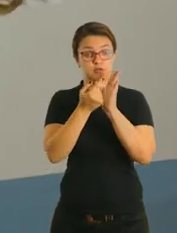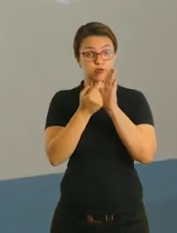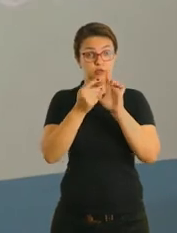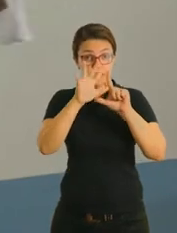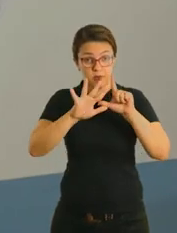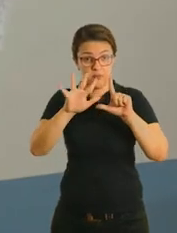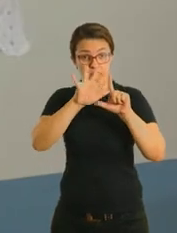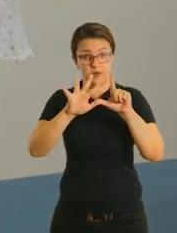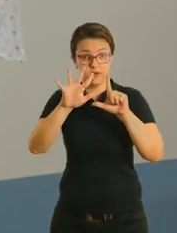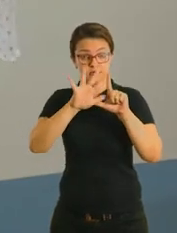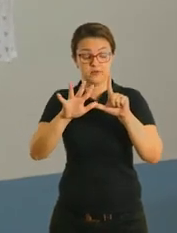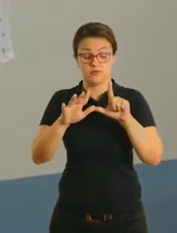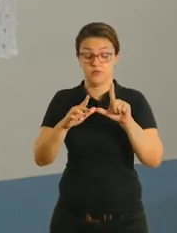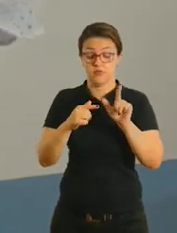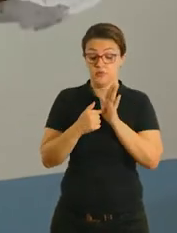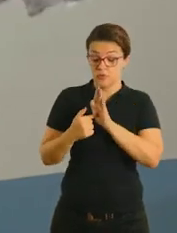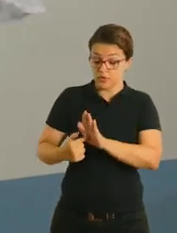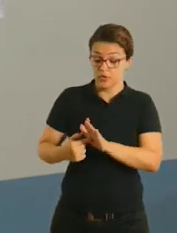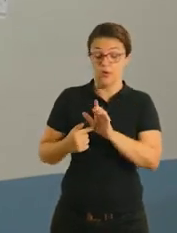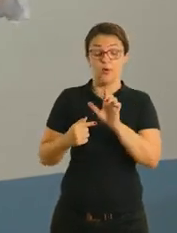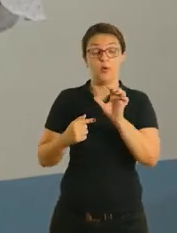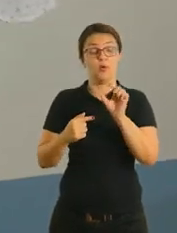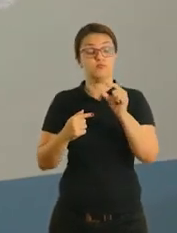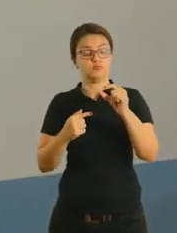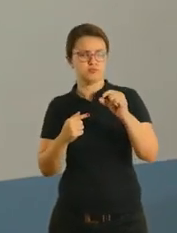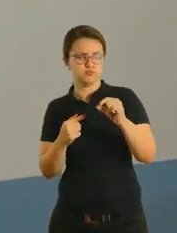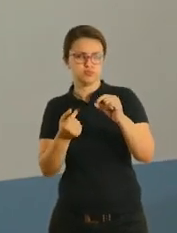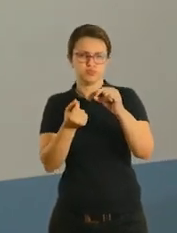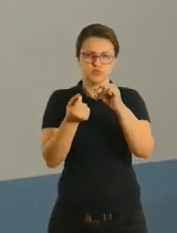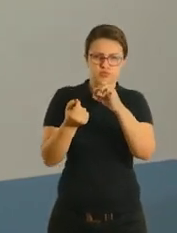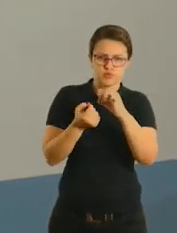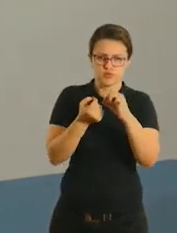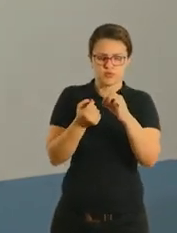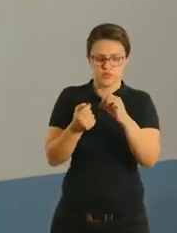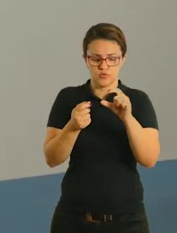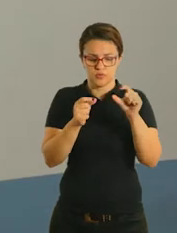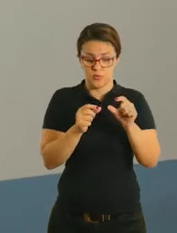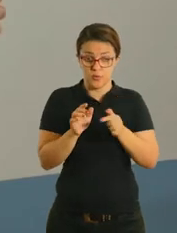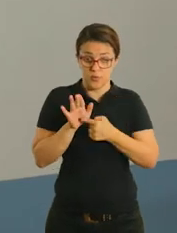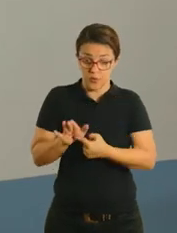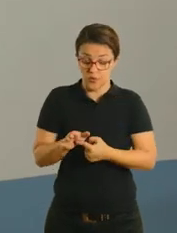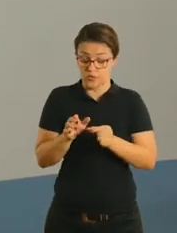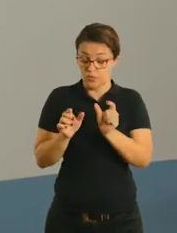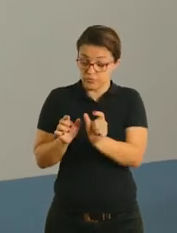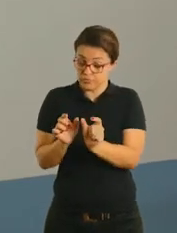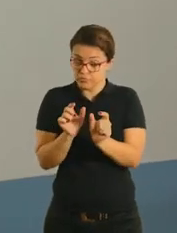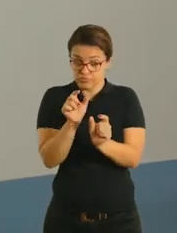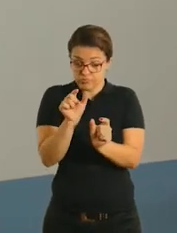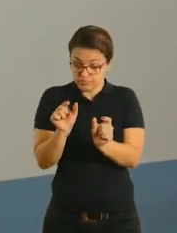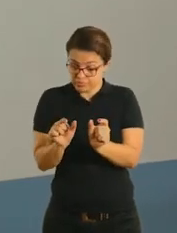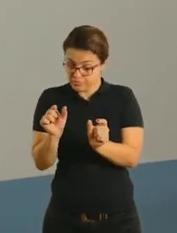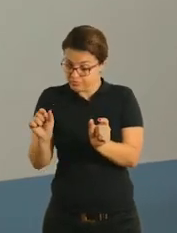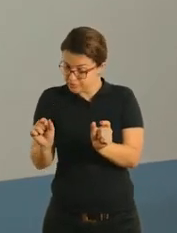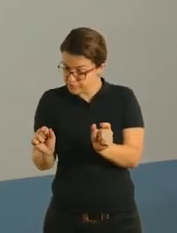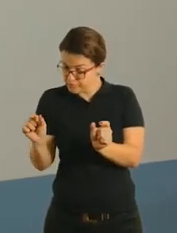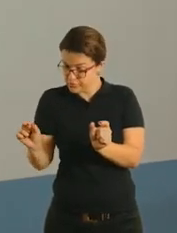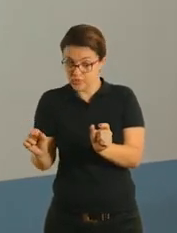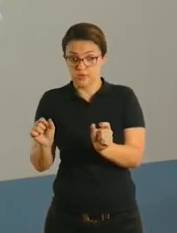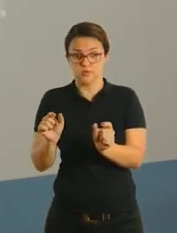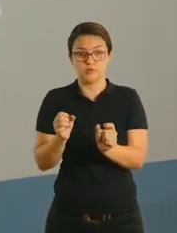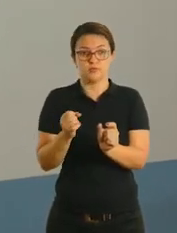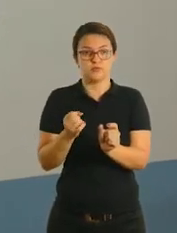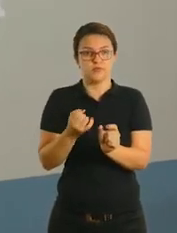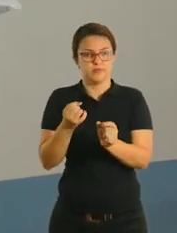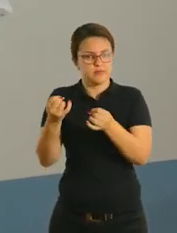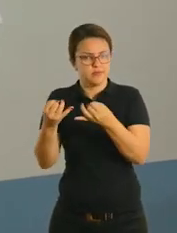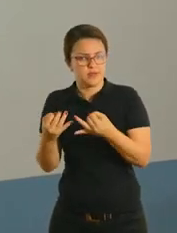puder mostrar uma moeda para a criança e manipular uma de cada valor, né? E vocês conversarem sobre os valores,